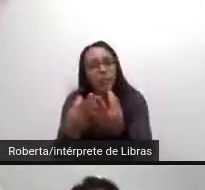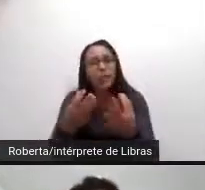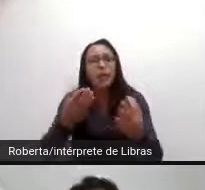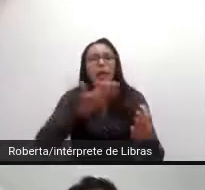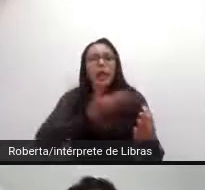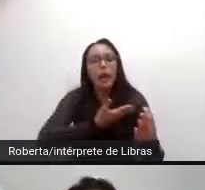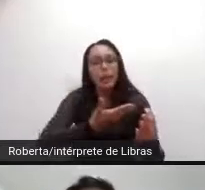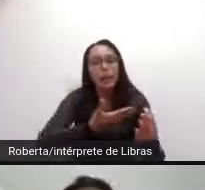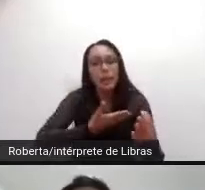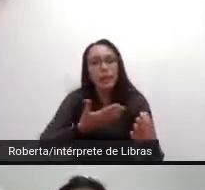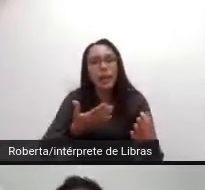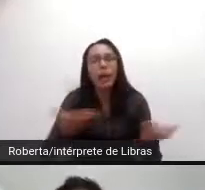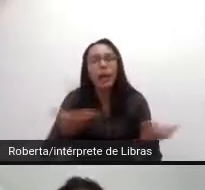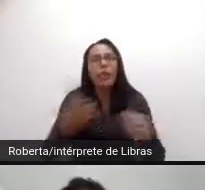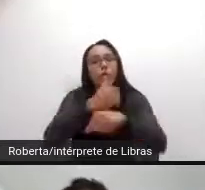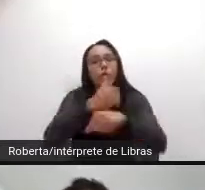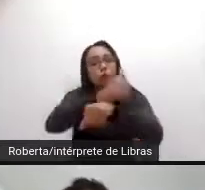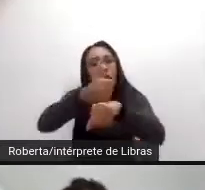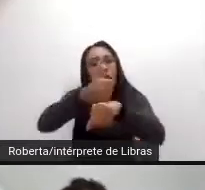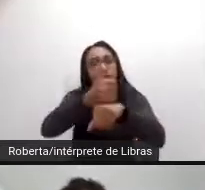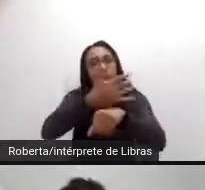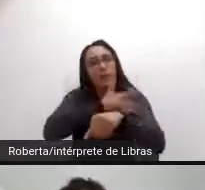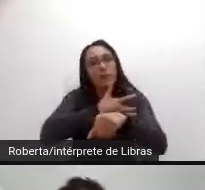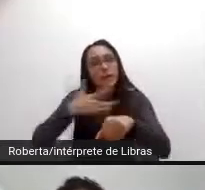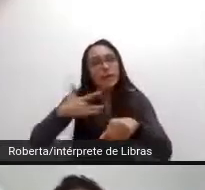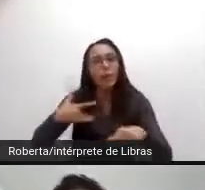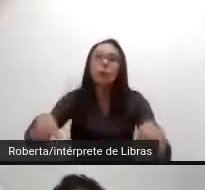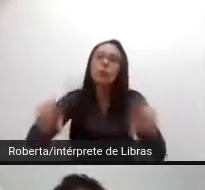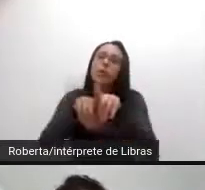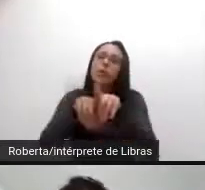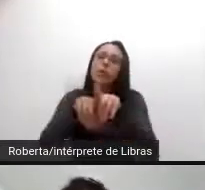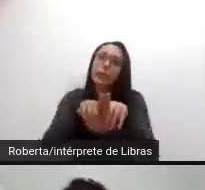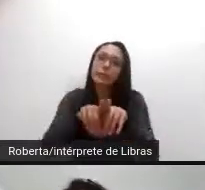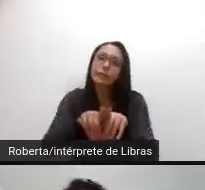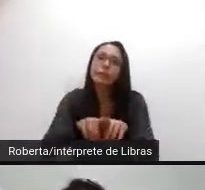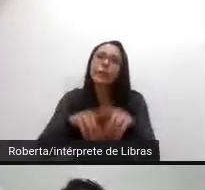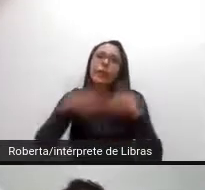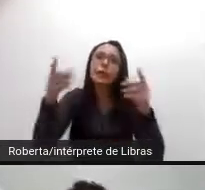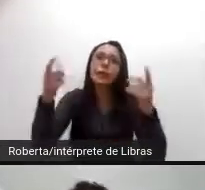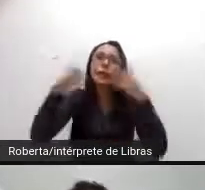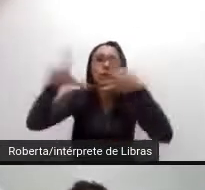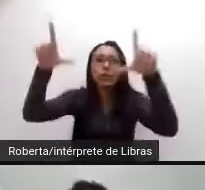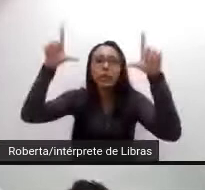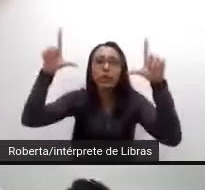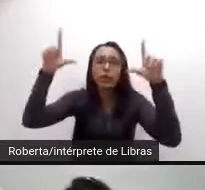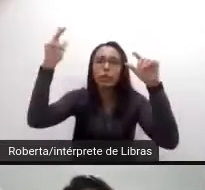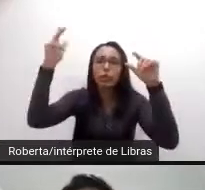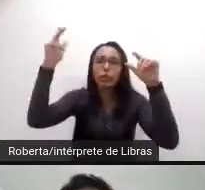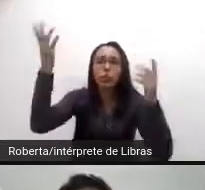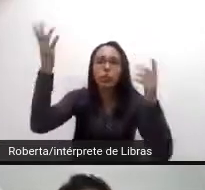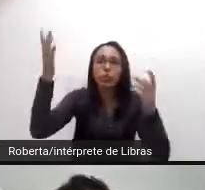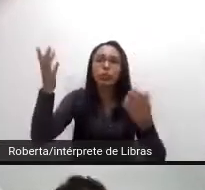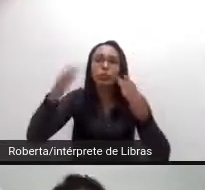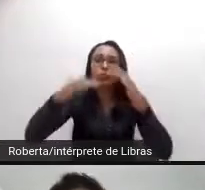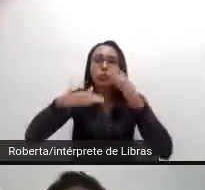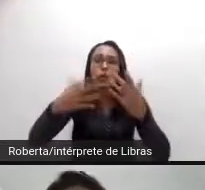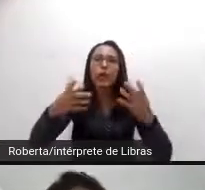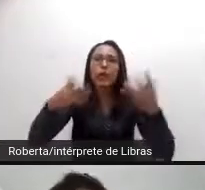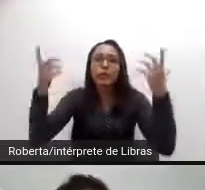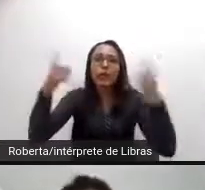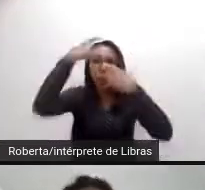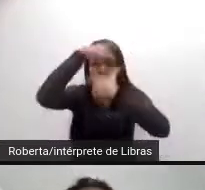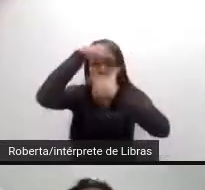profissionais da saúde também. Aqui nessa imagem, esse profissional da saúde, ele está bem paramentado, ou seja, ele está com todos os equipamentos de